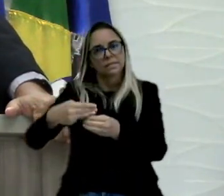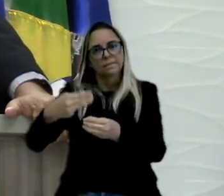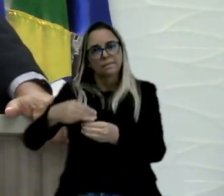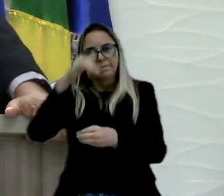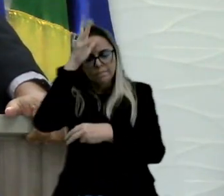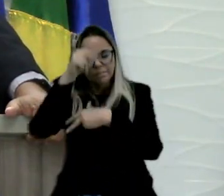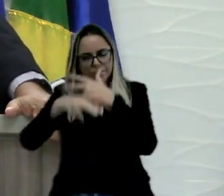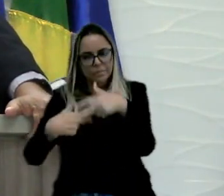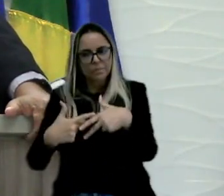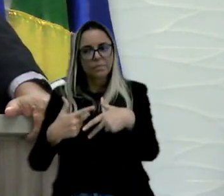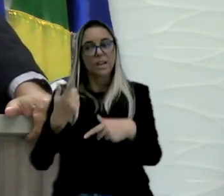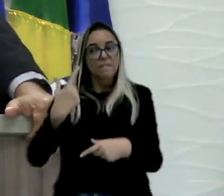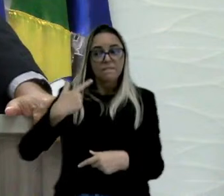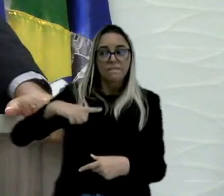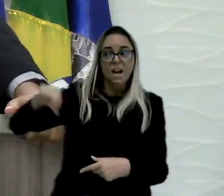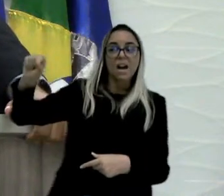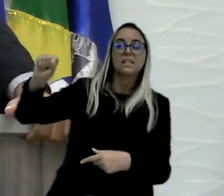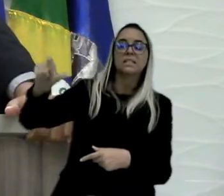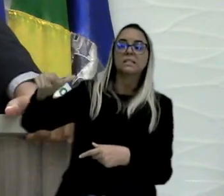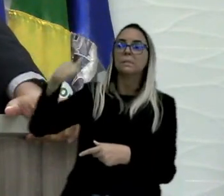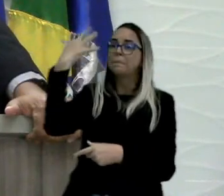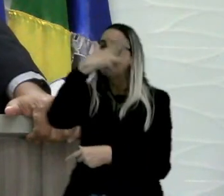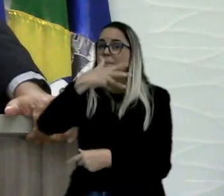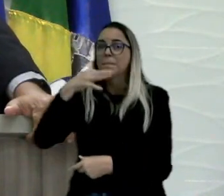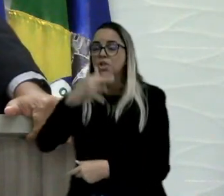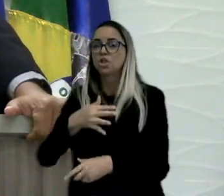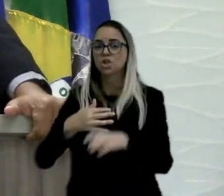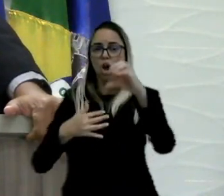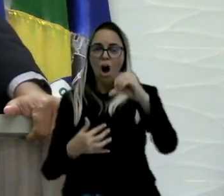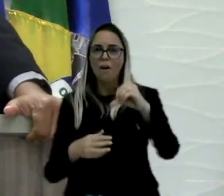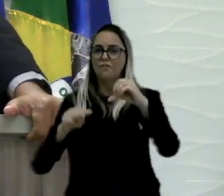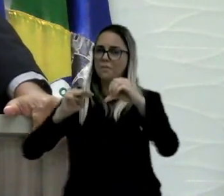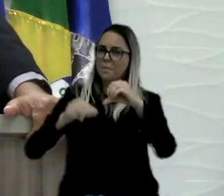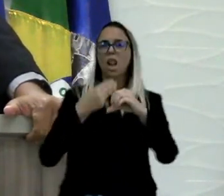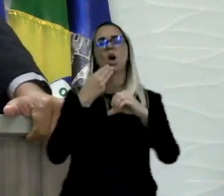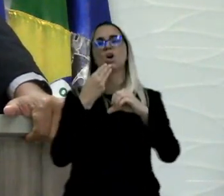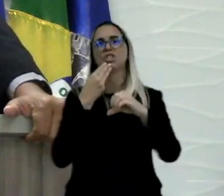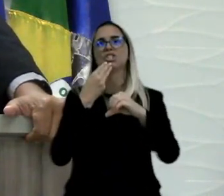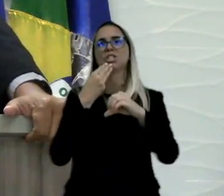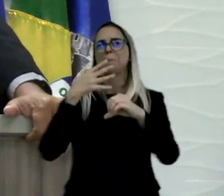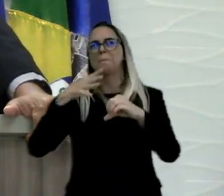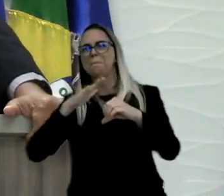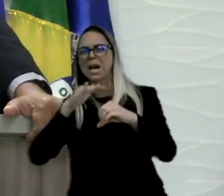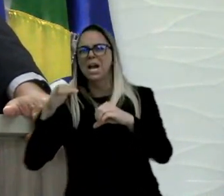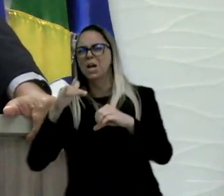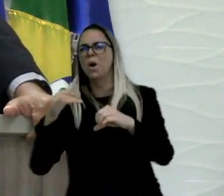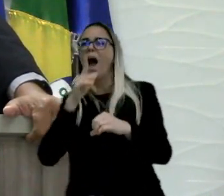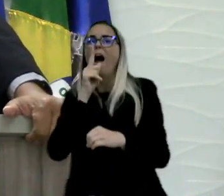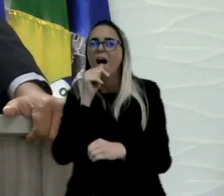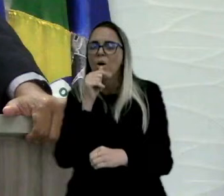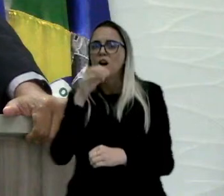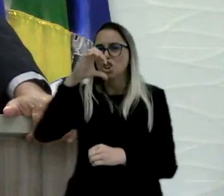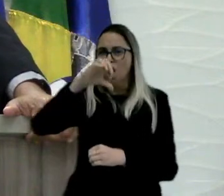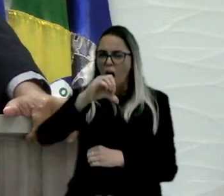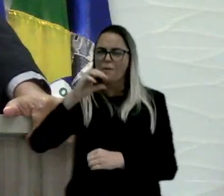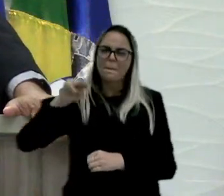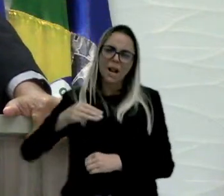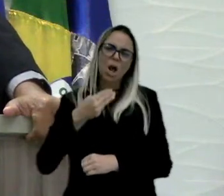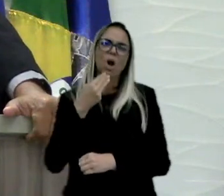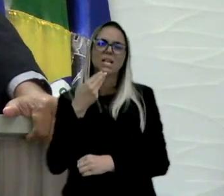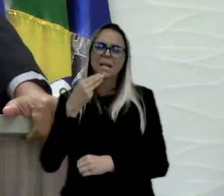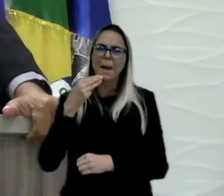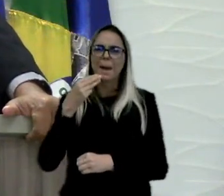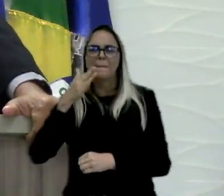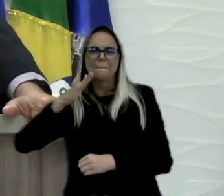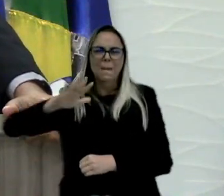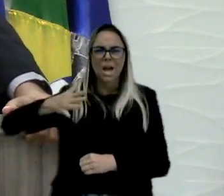de tá saindo de Belo Jardim 9 milhões me de L de água por dia 9 milhões e meio de lro